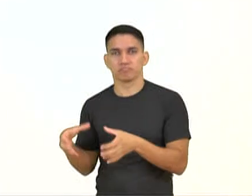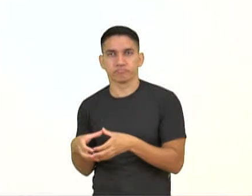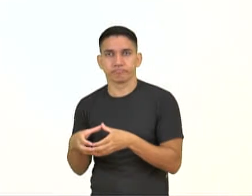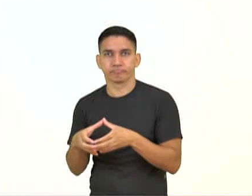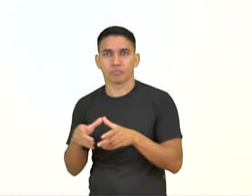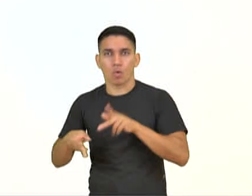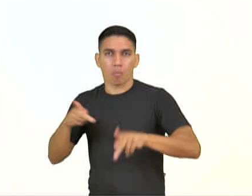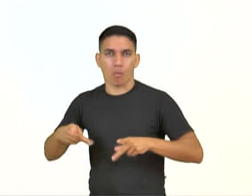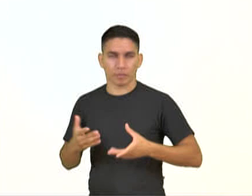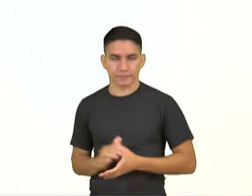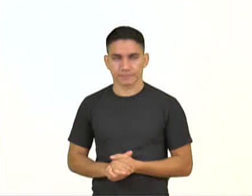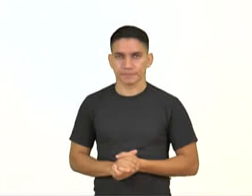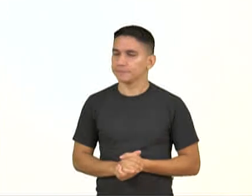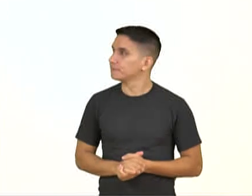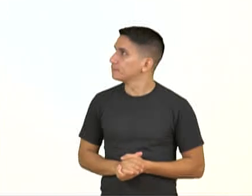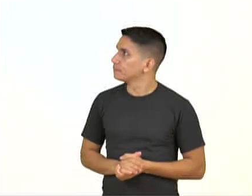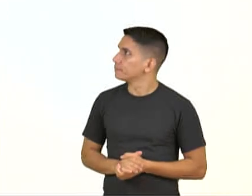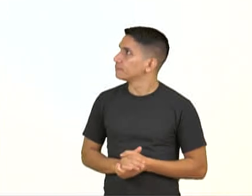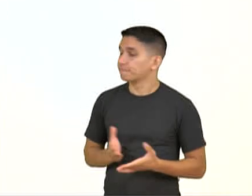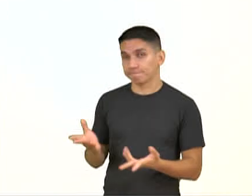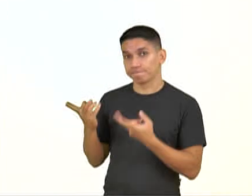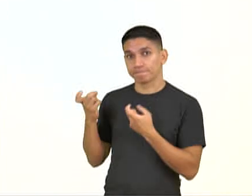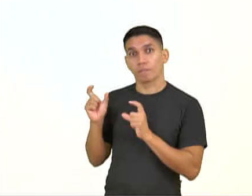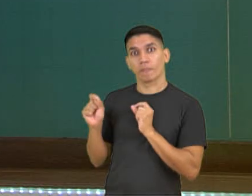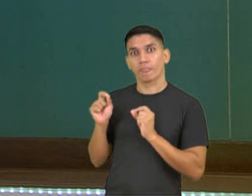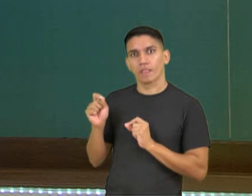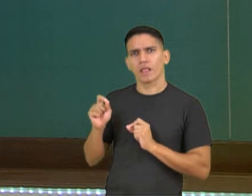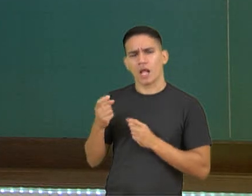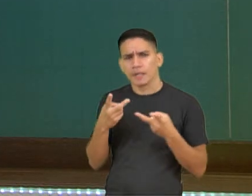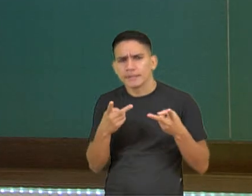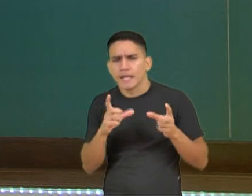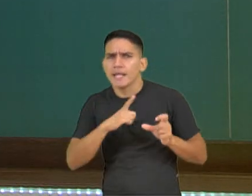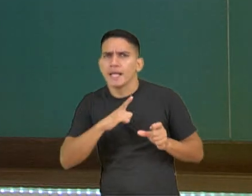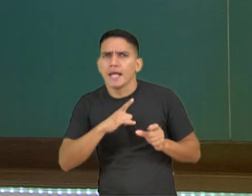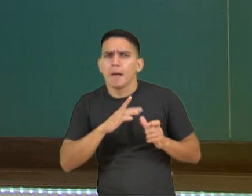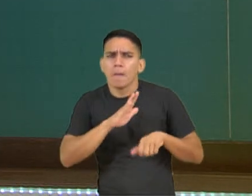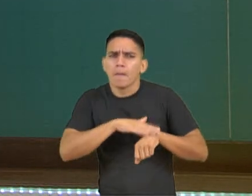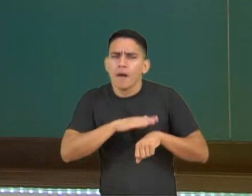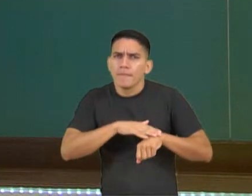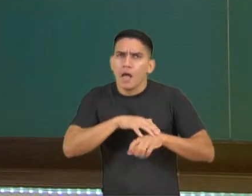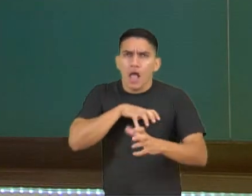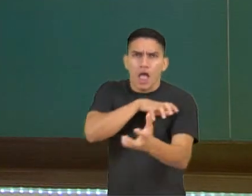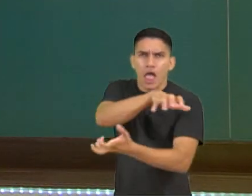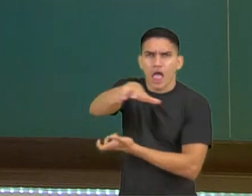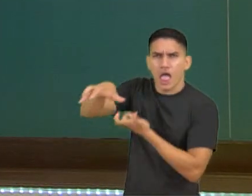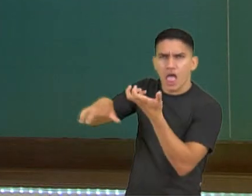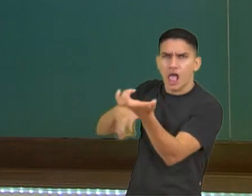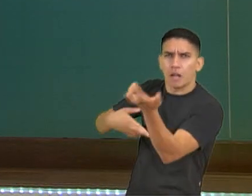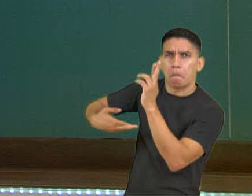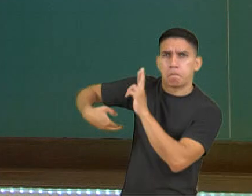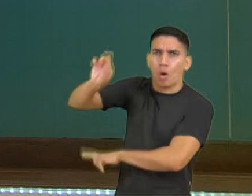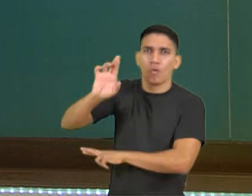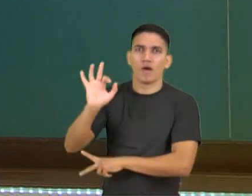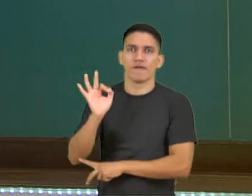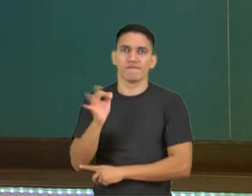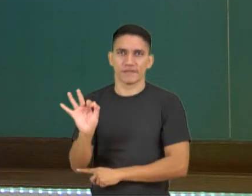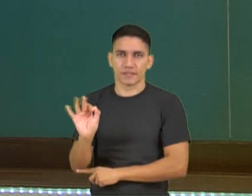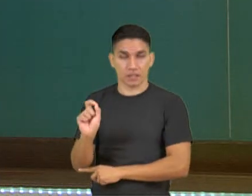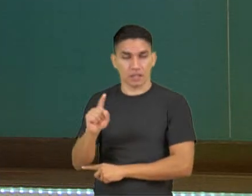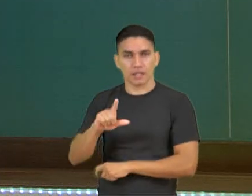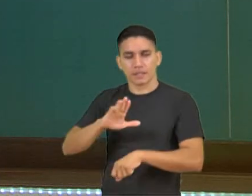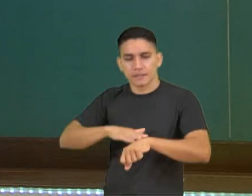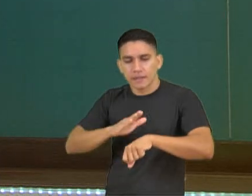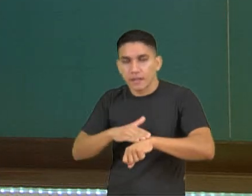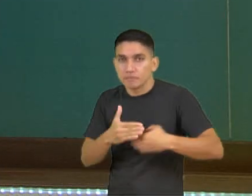E olha só, a gente está vendo então que durante a Revolução Francesa, esse início, esse marco da Revolução Francesa com